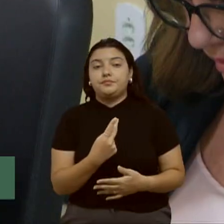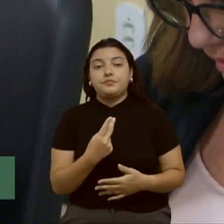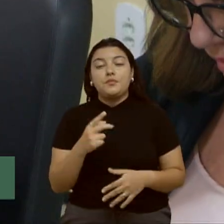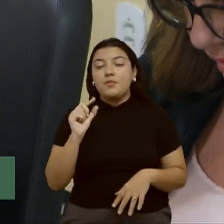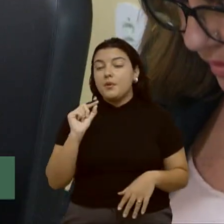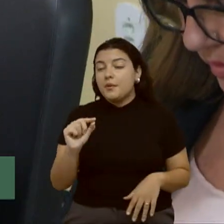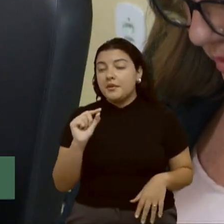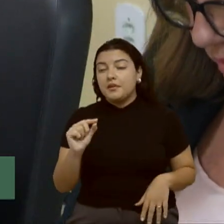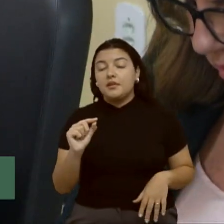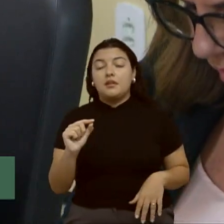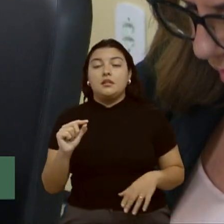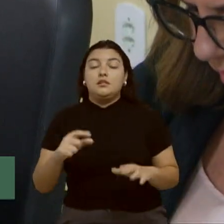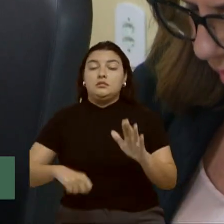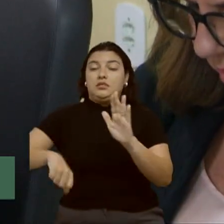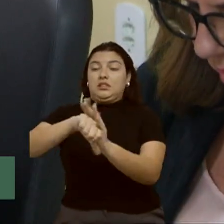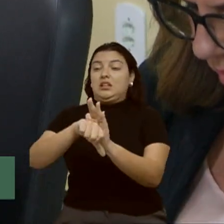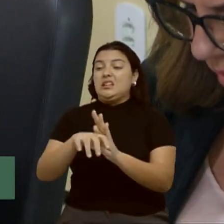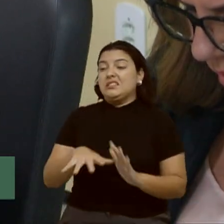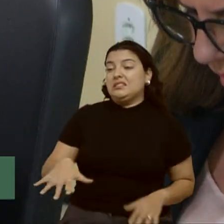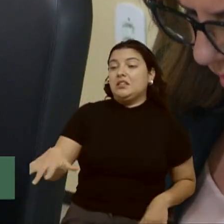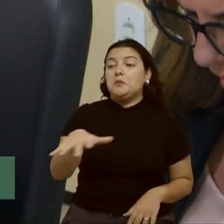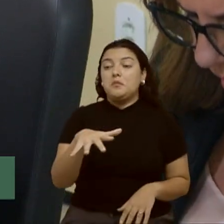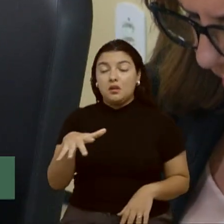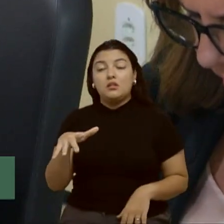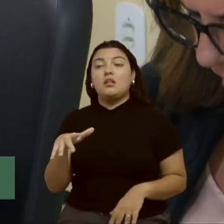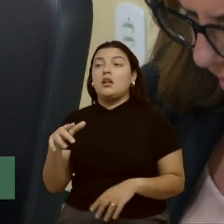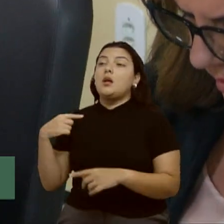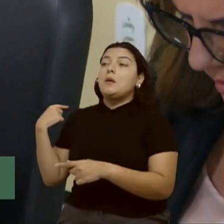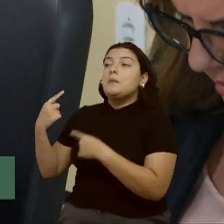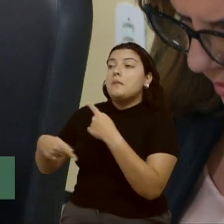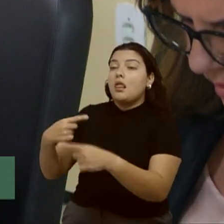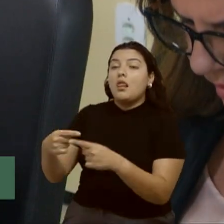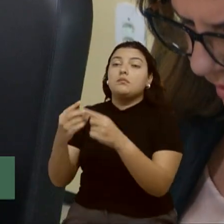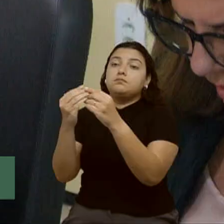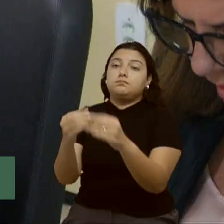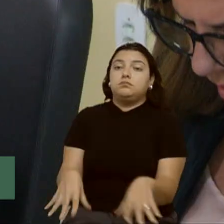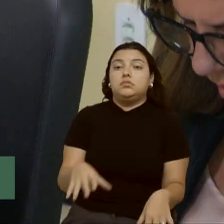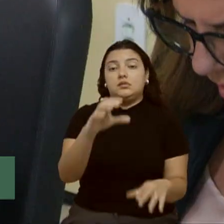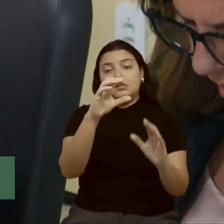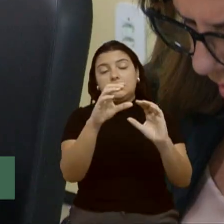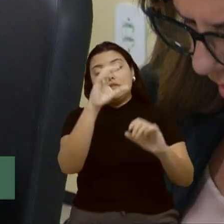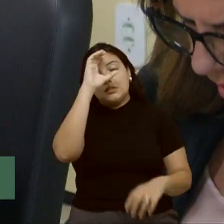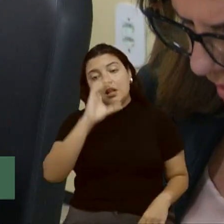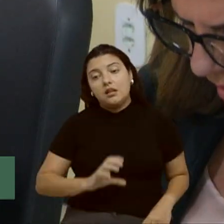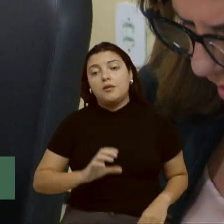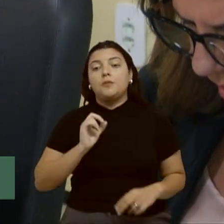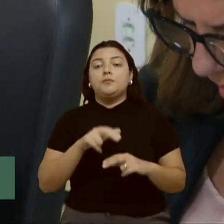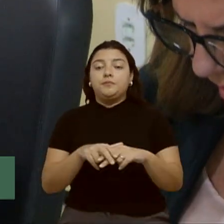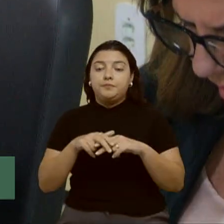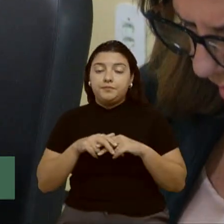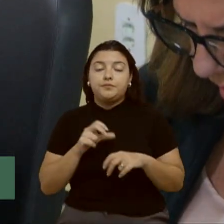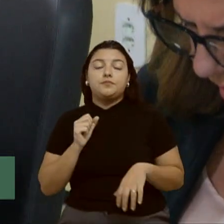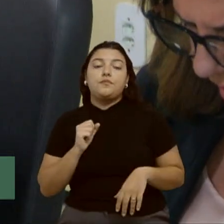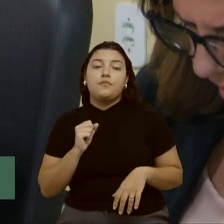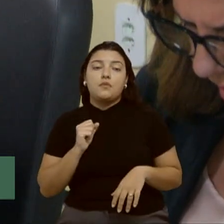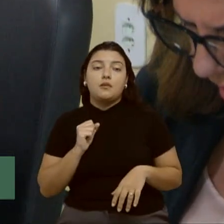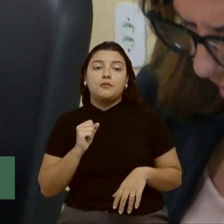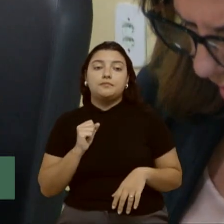social criminosa que vem esbulhando o nosso cidadão. E aí a gente